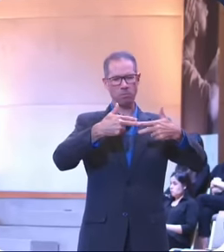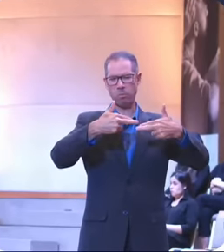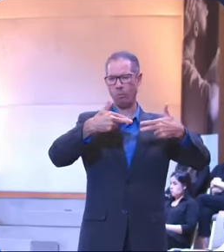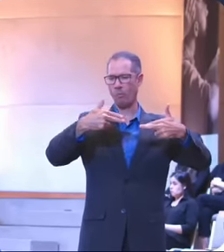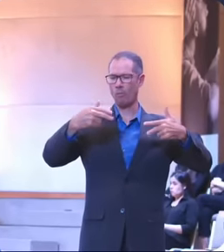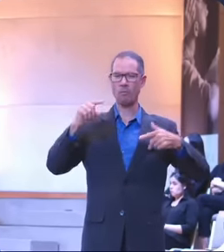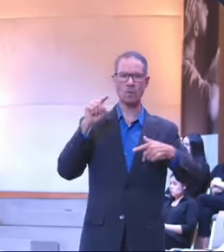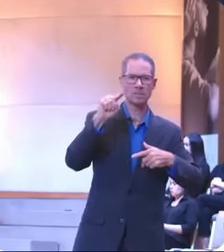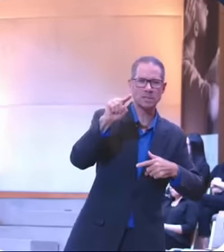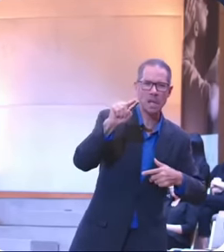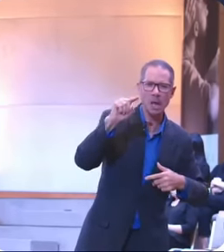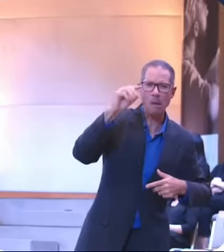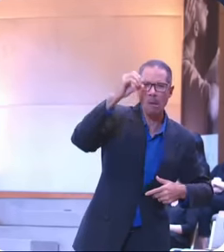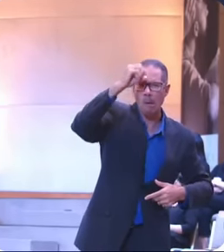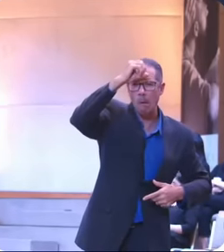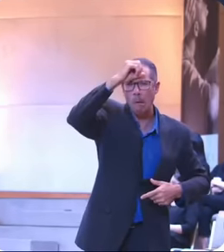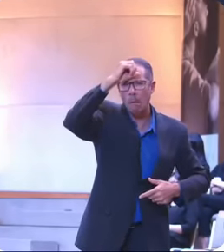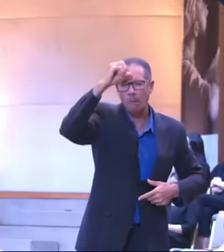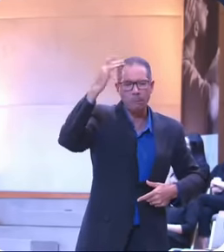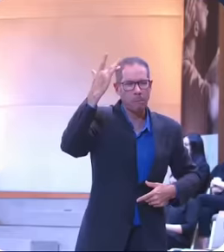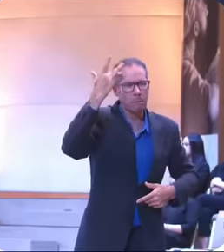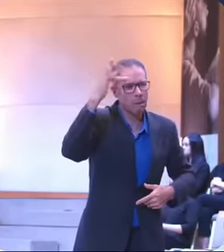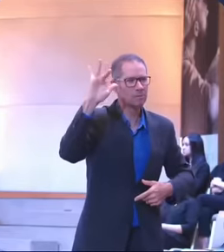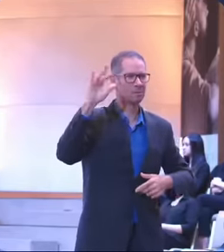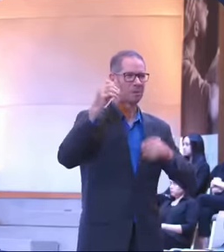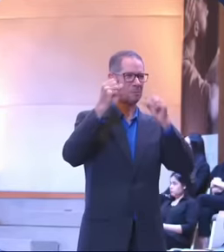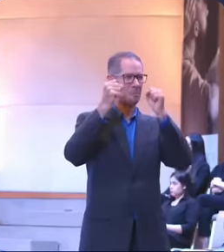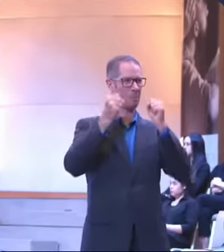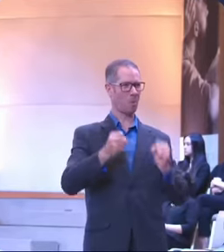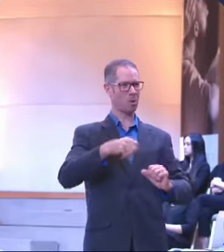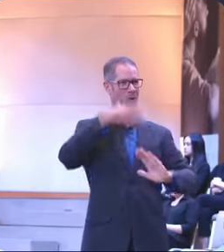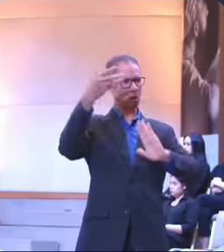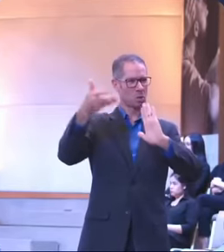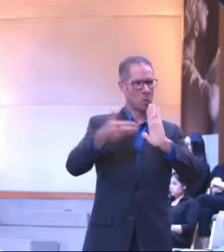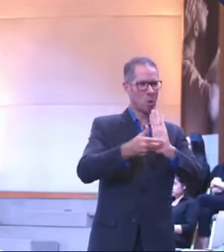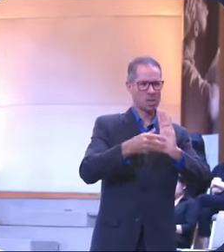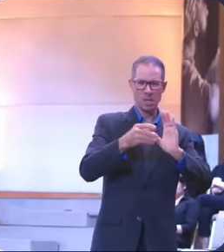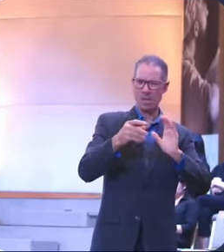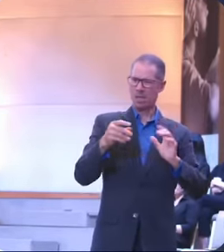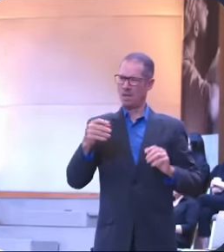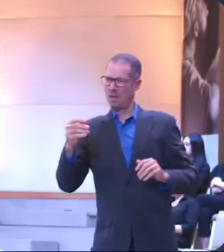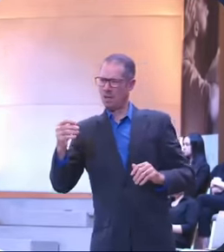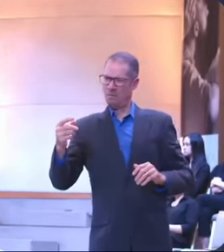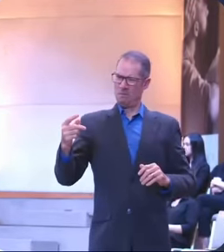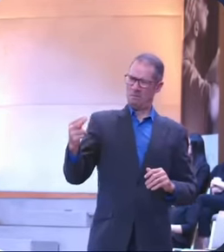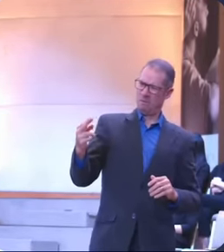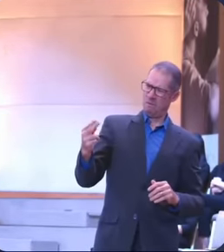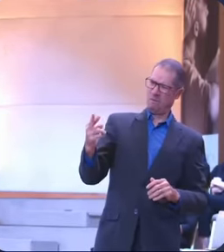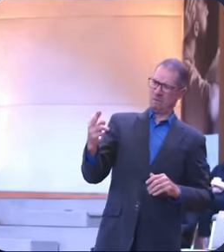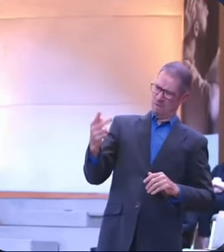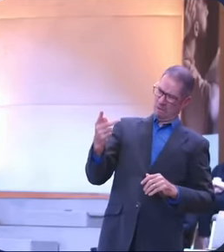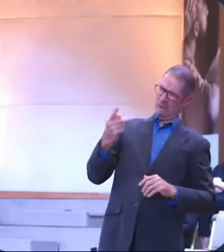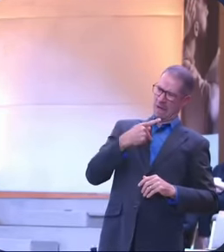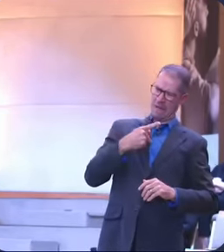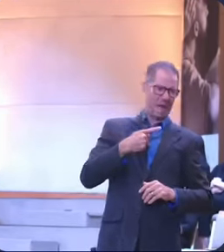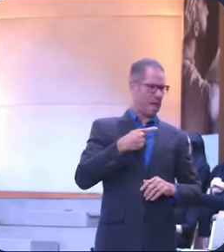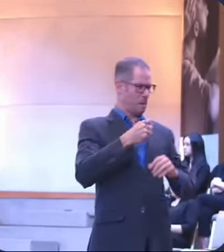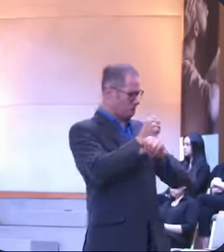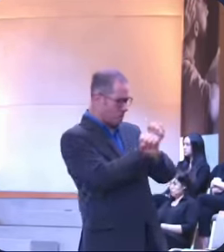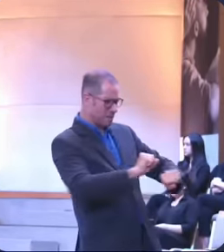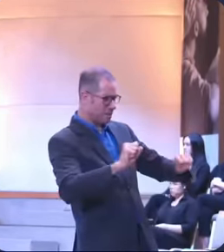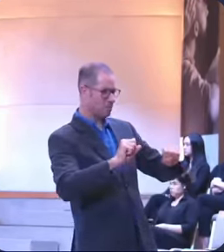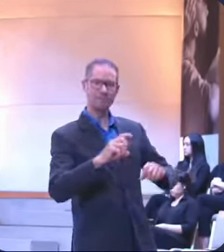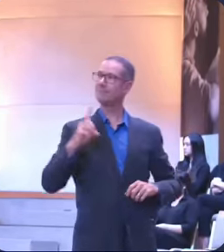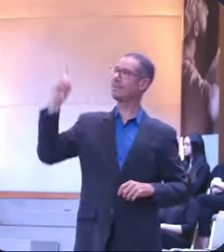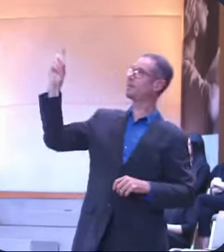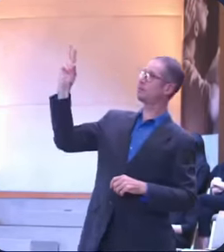maravilhosas que você nem imagina. Pode ser que todo mundo diga para você que é impossível, Deus vai